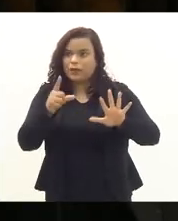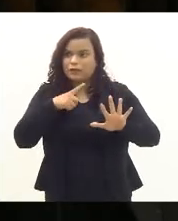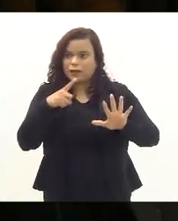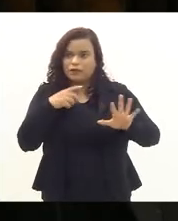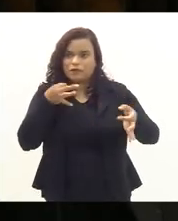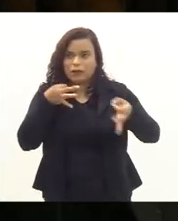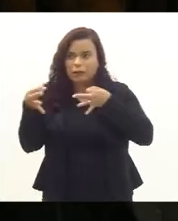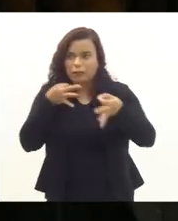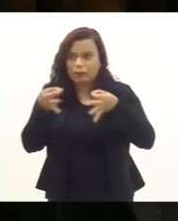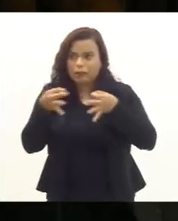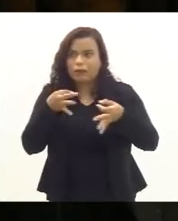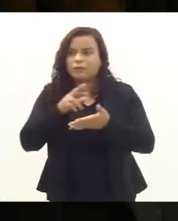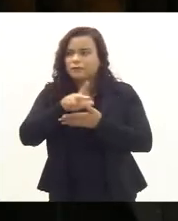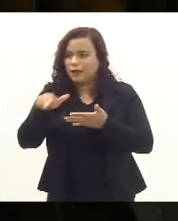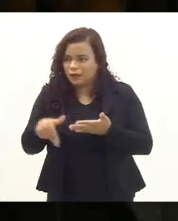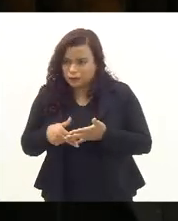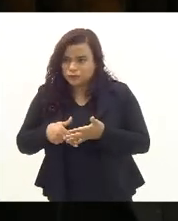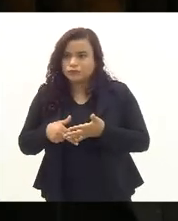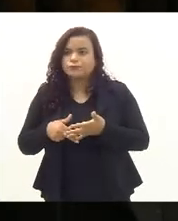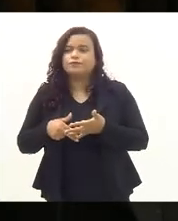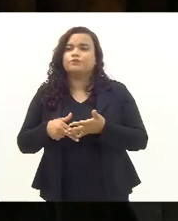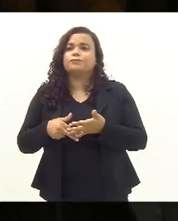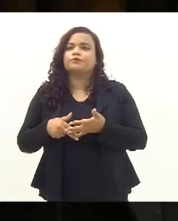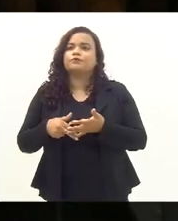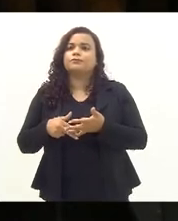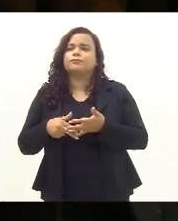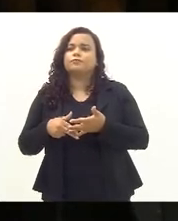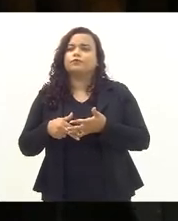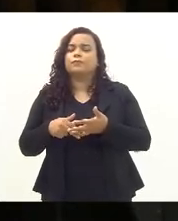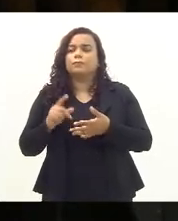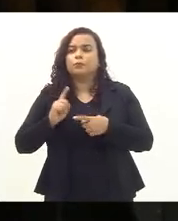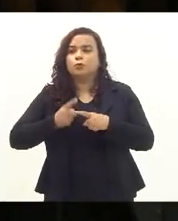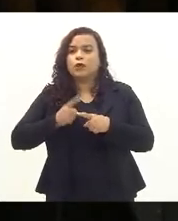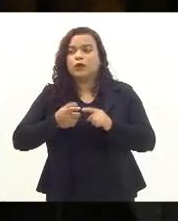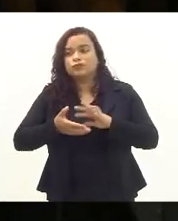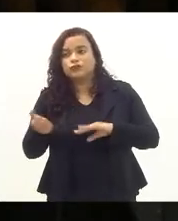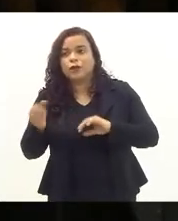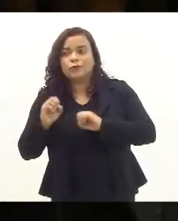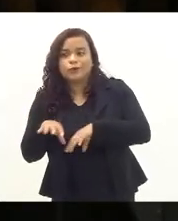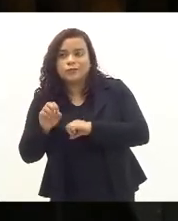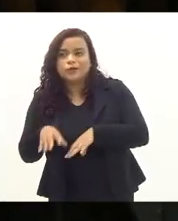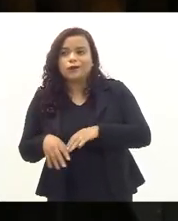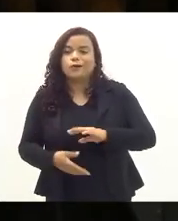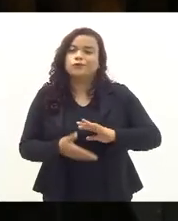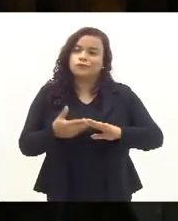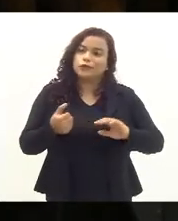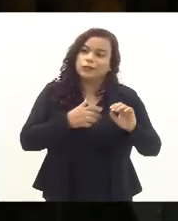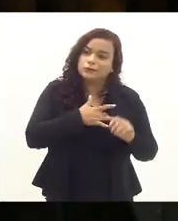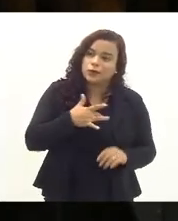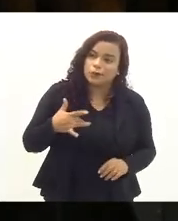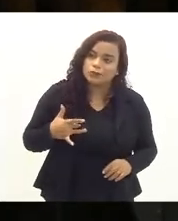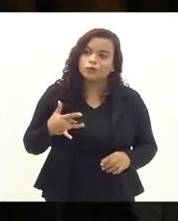criticado os cinco eixos que eu meti a educação omita saúde